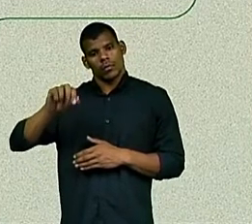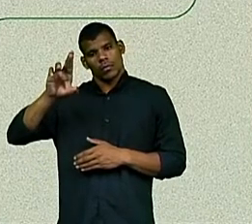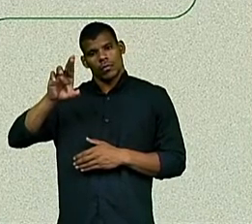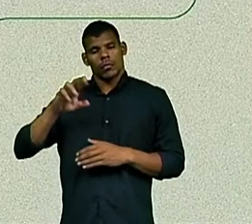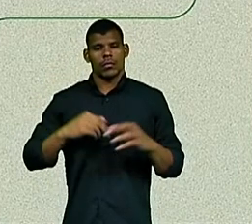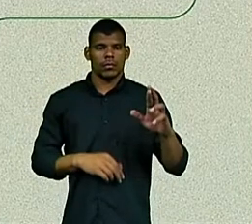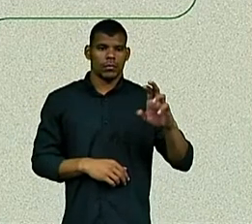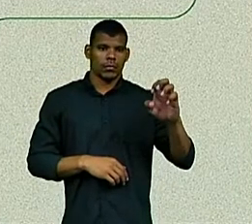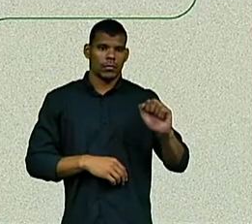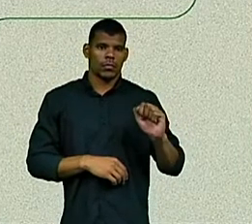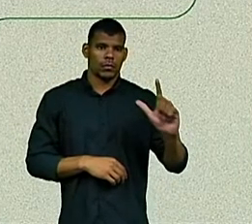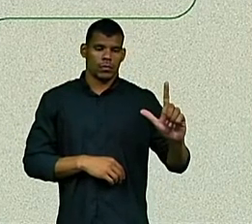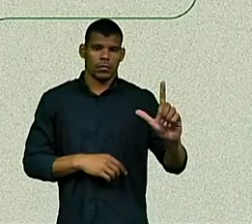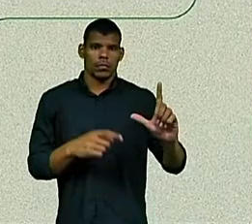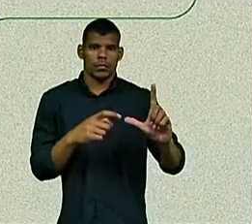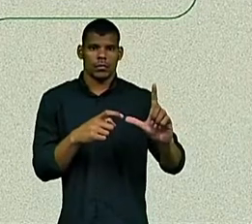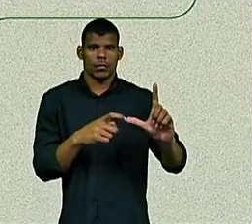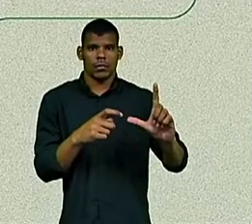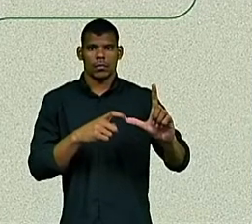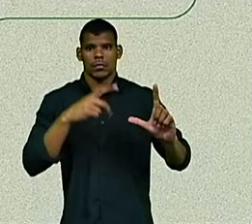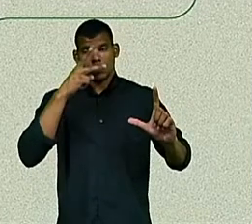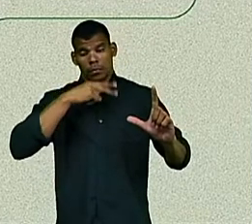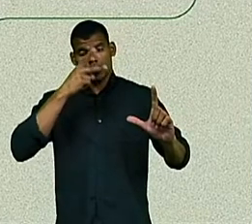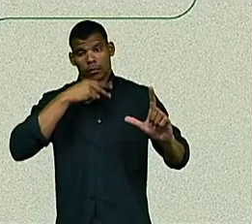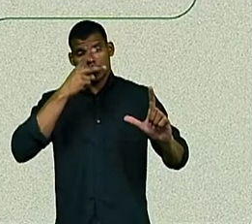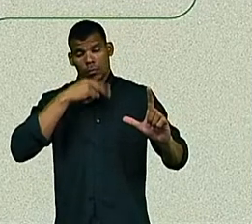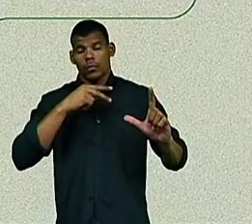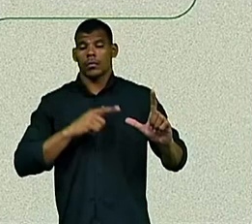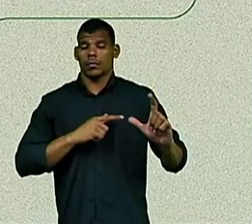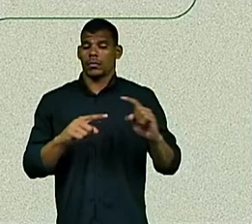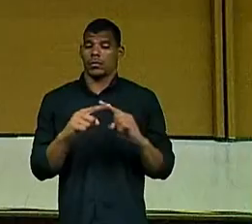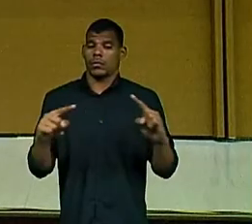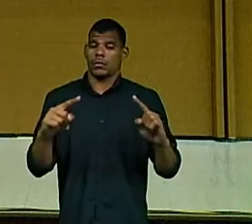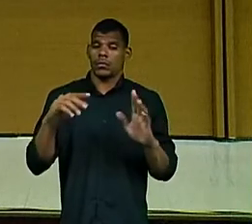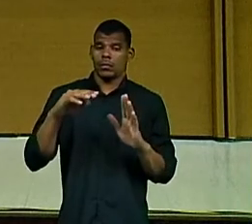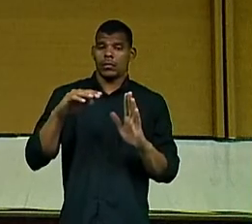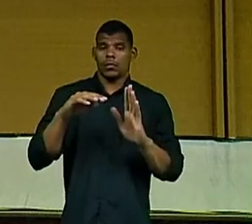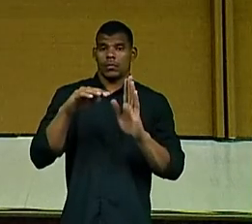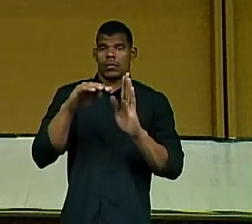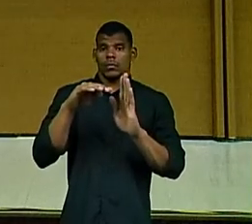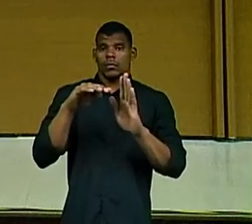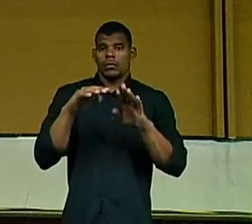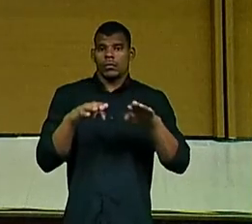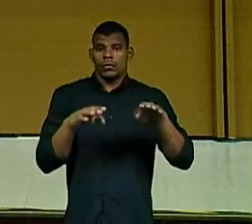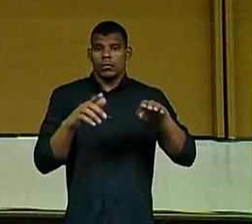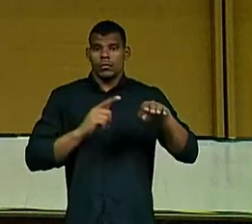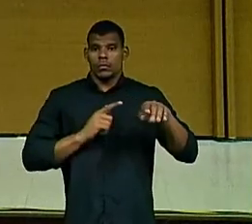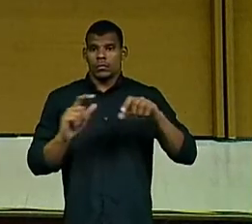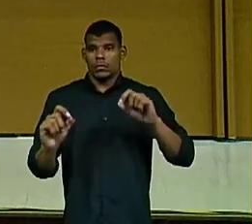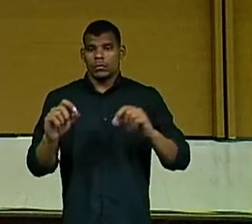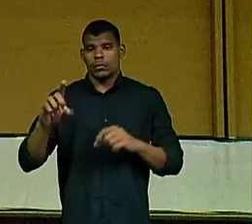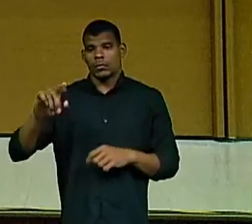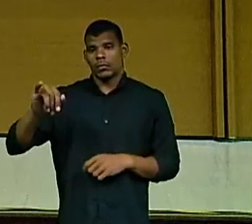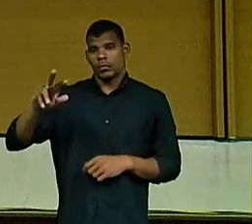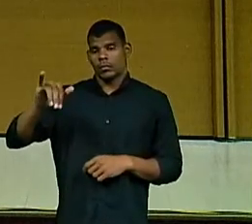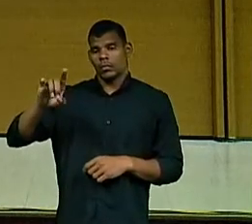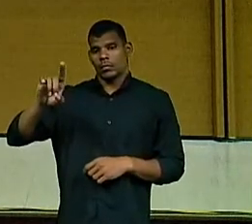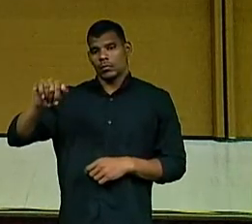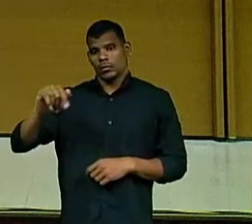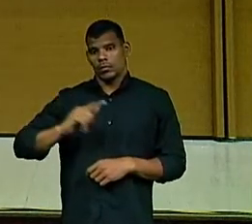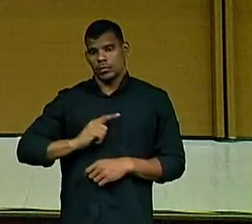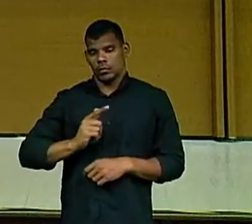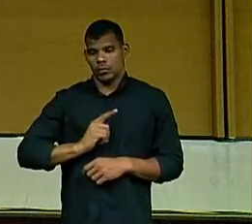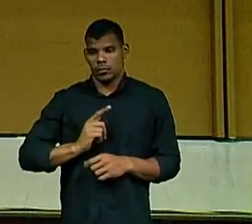mesma no mesmo cenário mas abaixo do Real Você tem uma dívida externa gigante